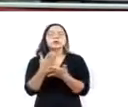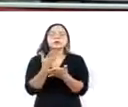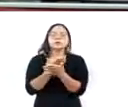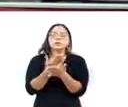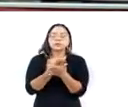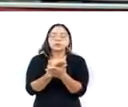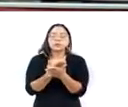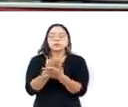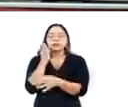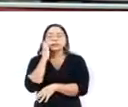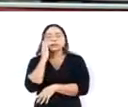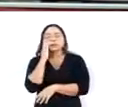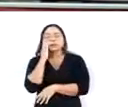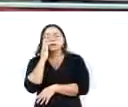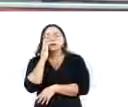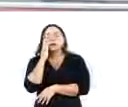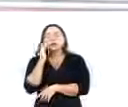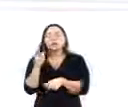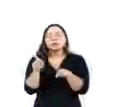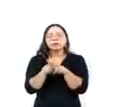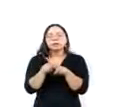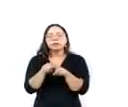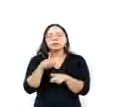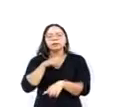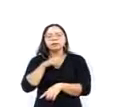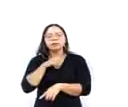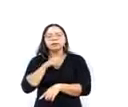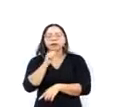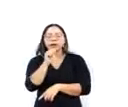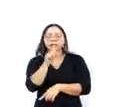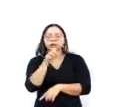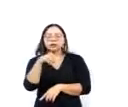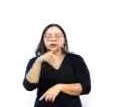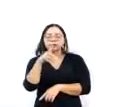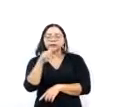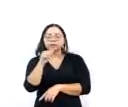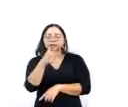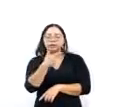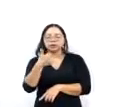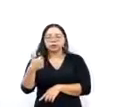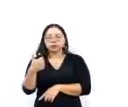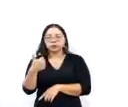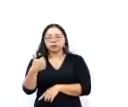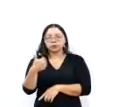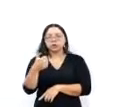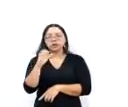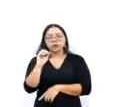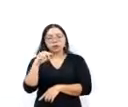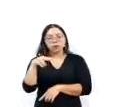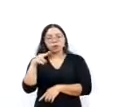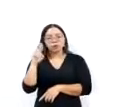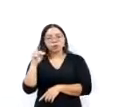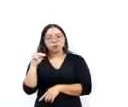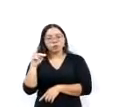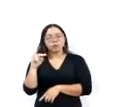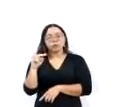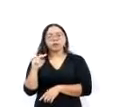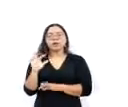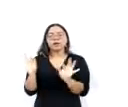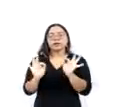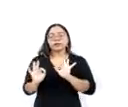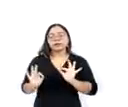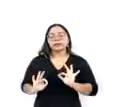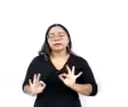ponto. Algo que nos chamou muita atenção foi a Agenda 21 da ONU, quando ele disse que o desenvolvimento das competências